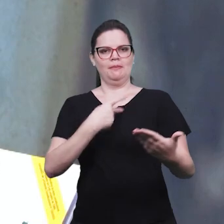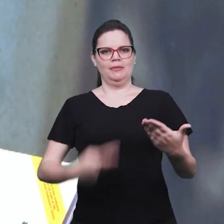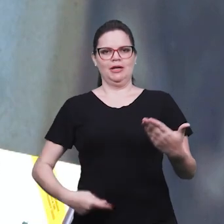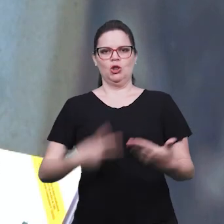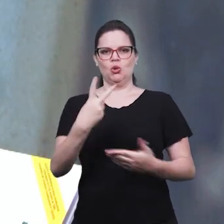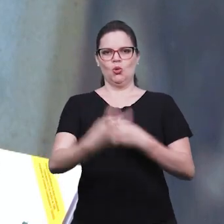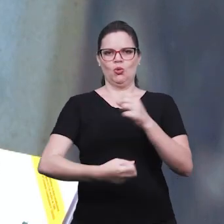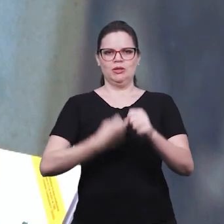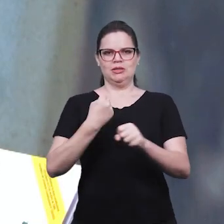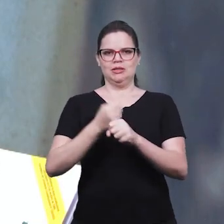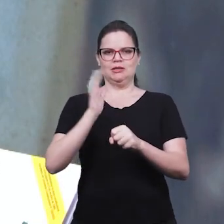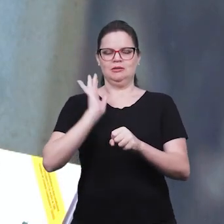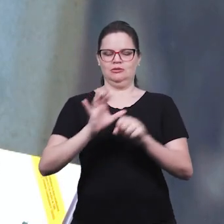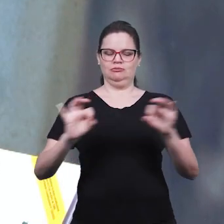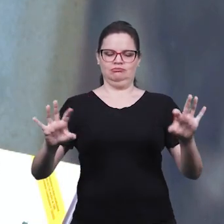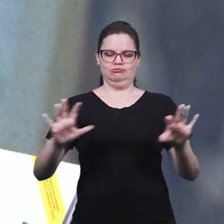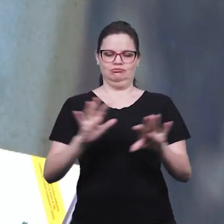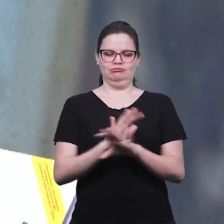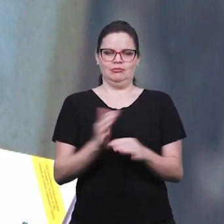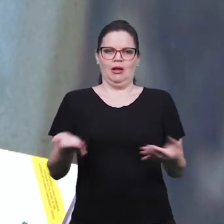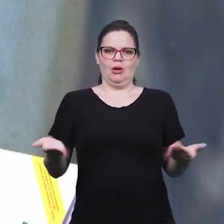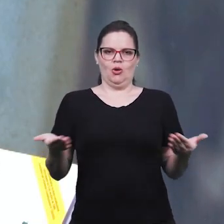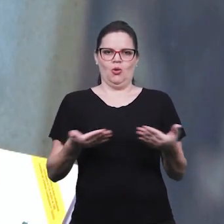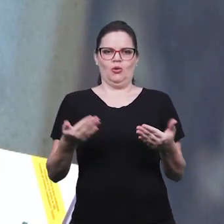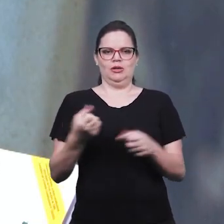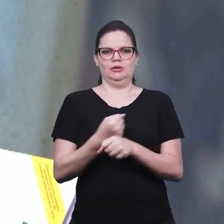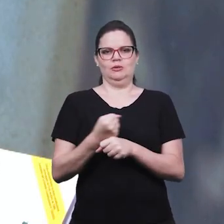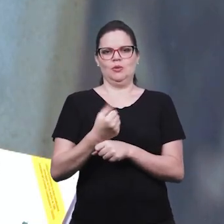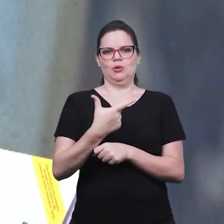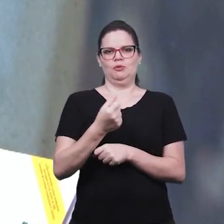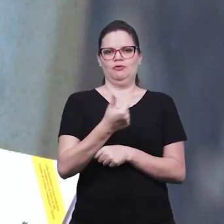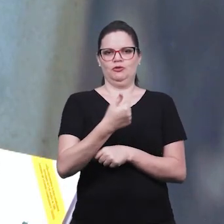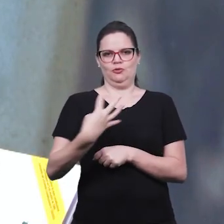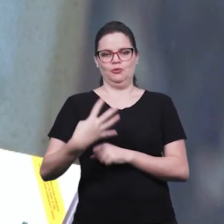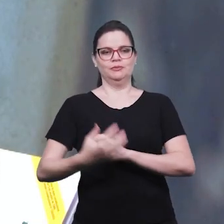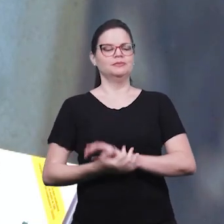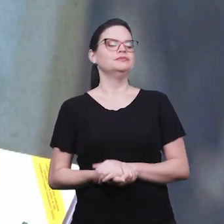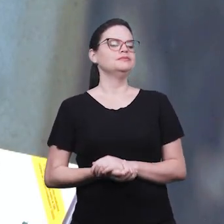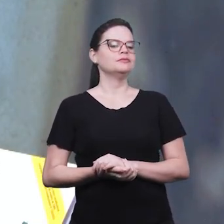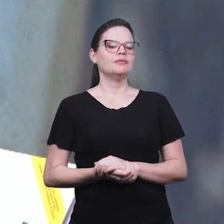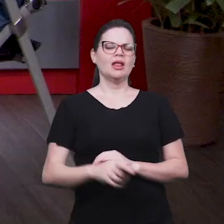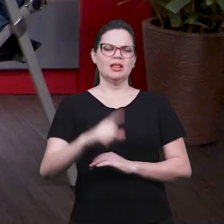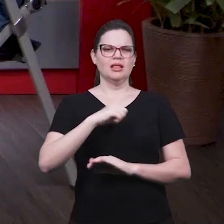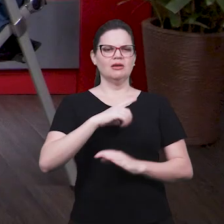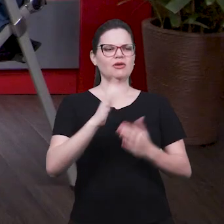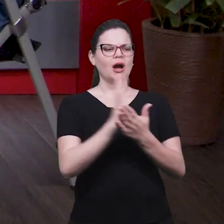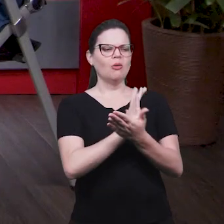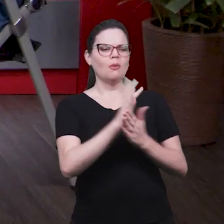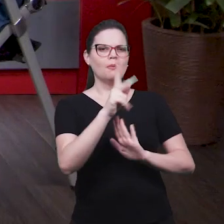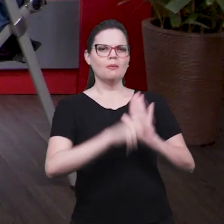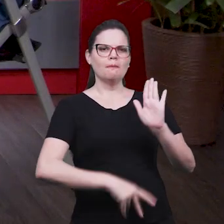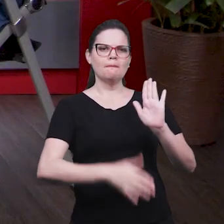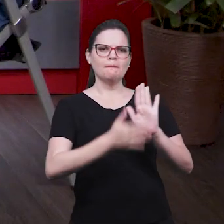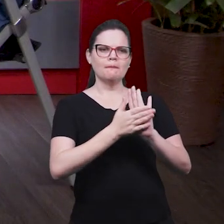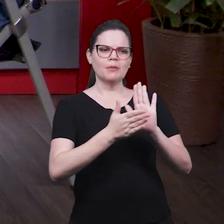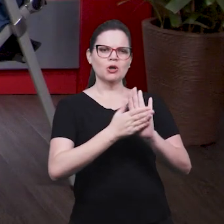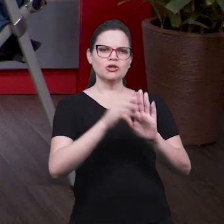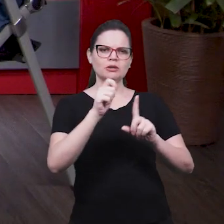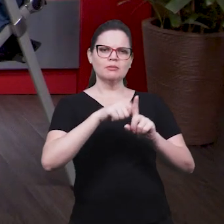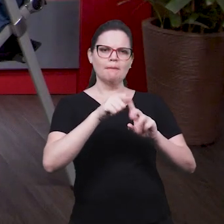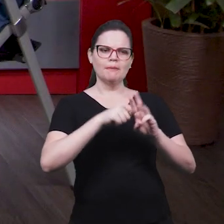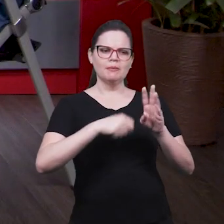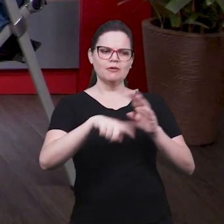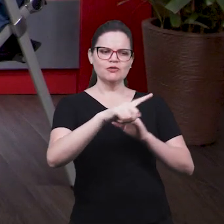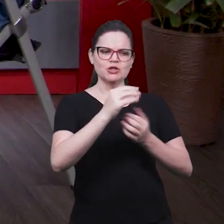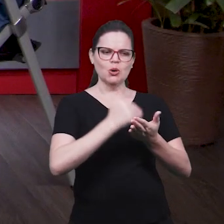2 anos agora completados que eu estou na presidência do Instituto. Houve algum projeto prioritário nos seus primeiros meses de